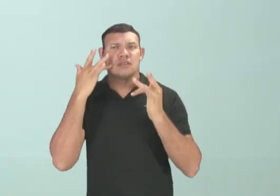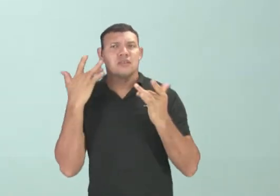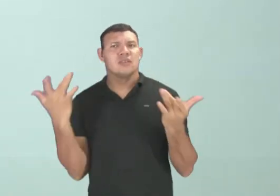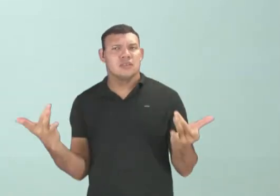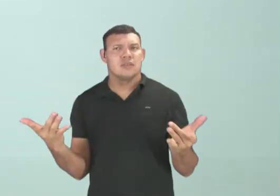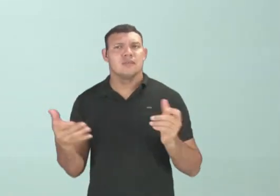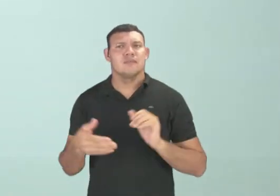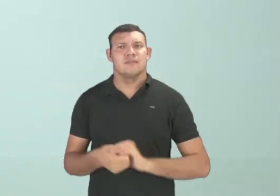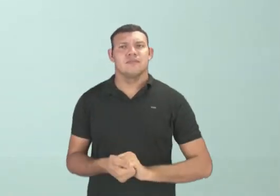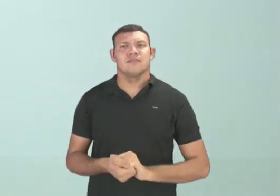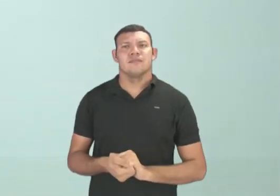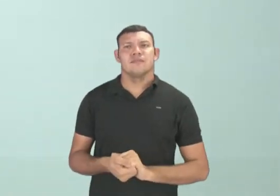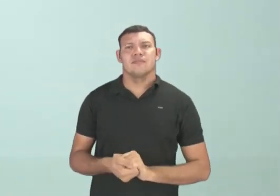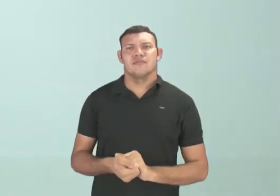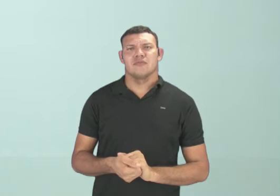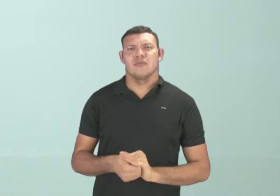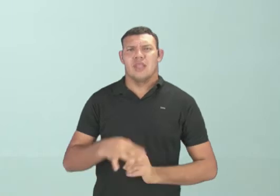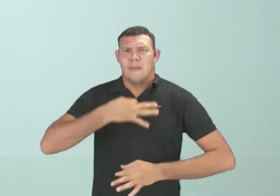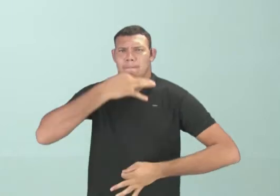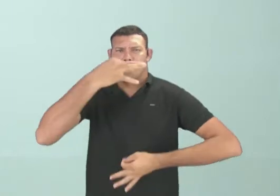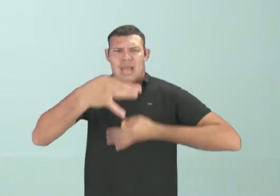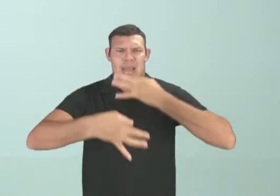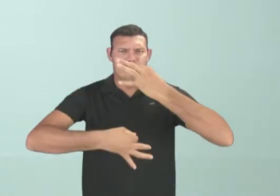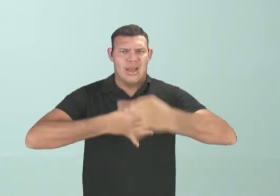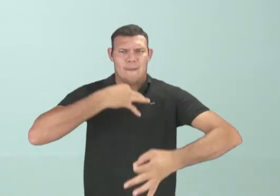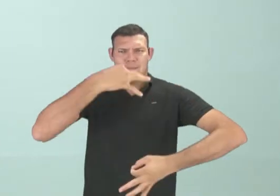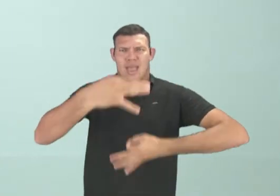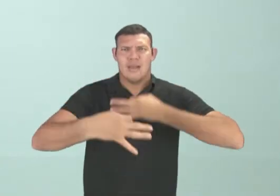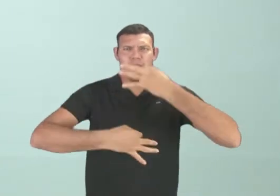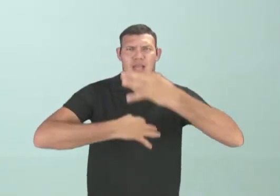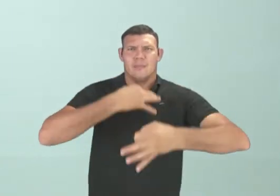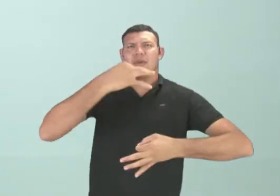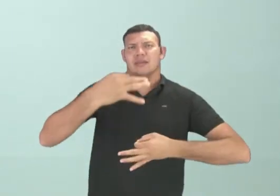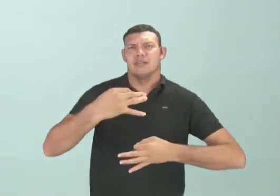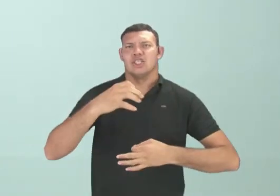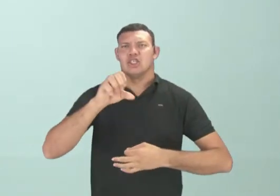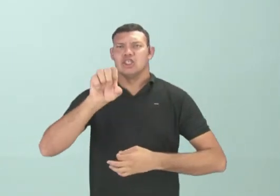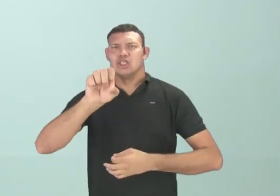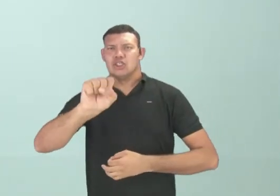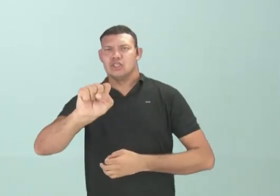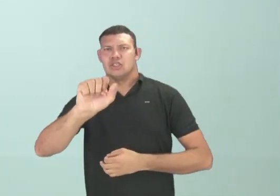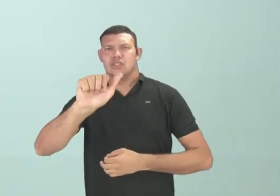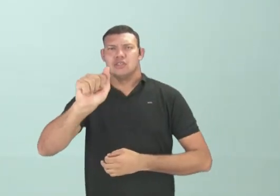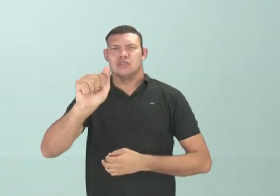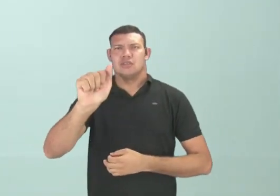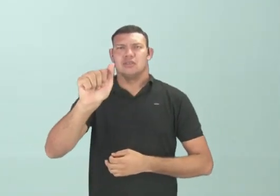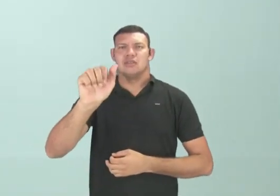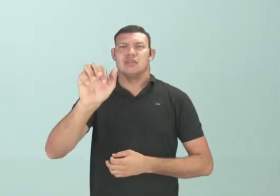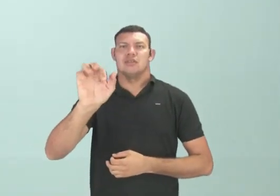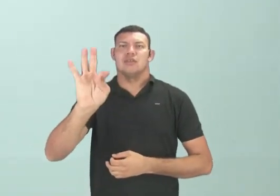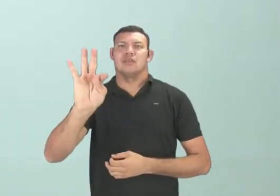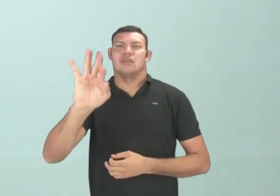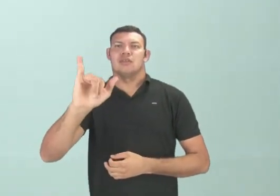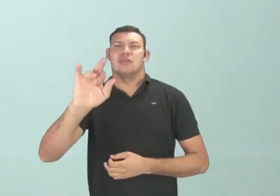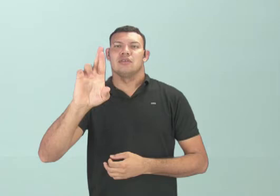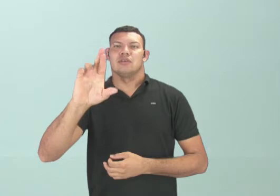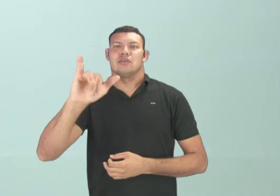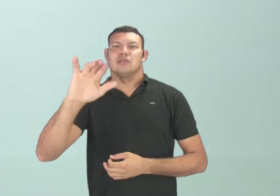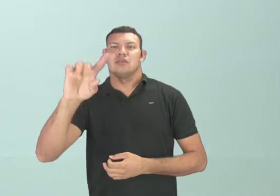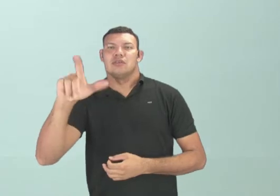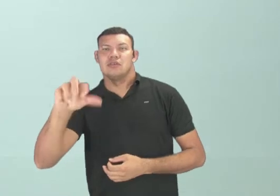parte mais crítica. Eles já vão satirizar um pouco mais aquele período,